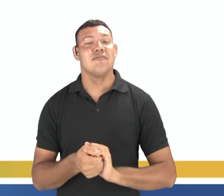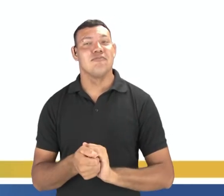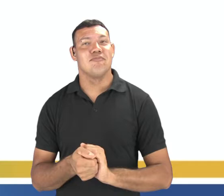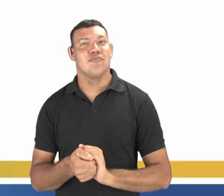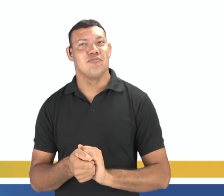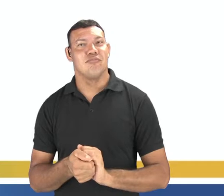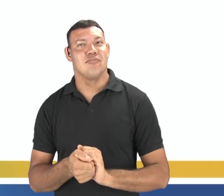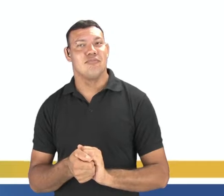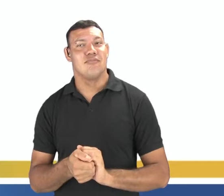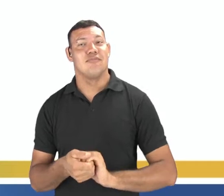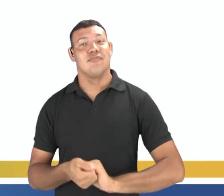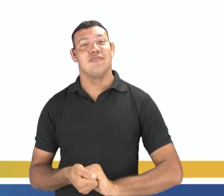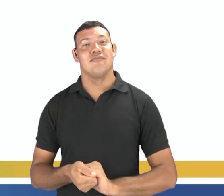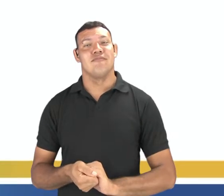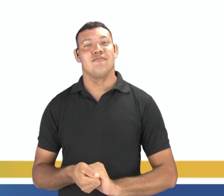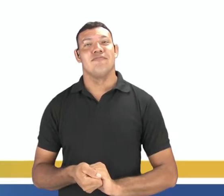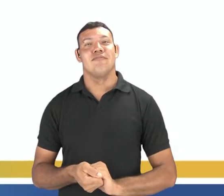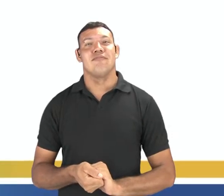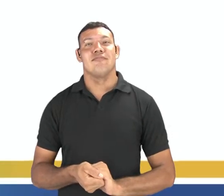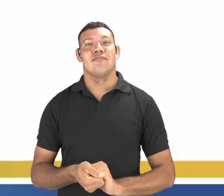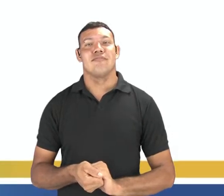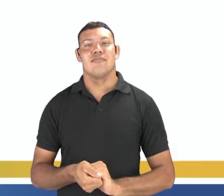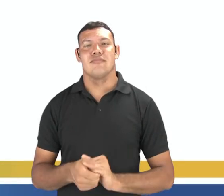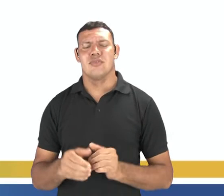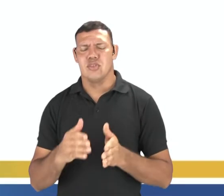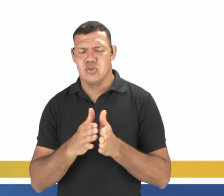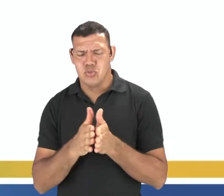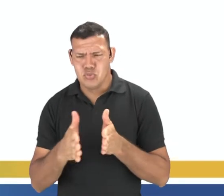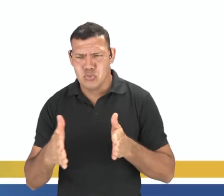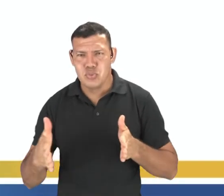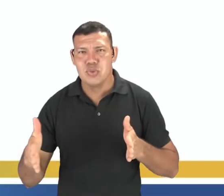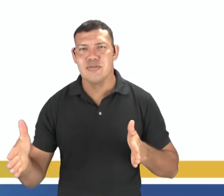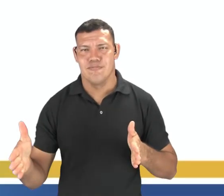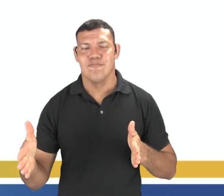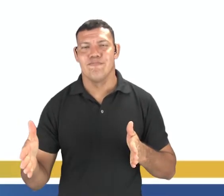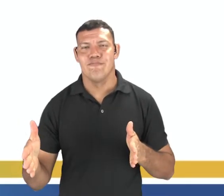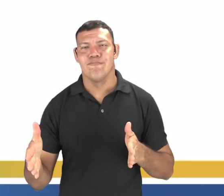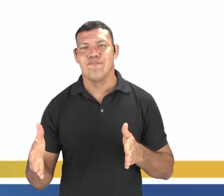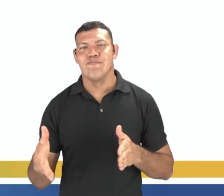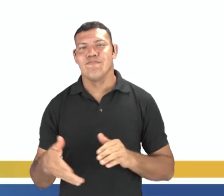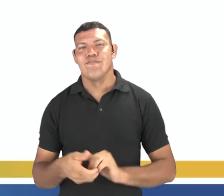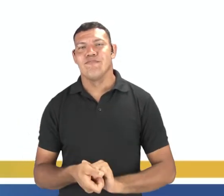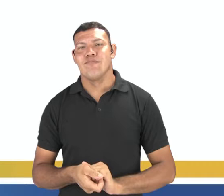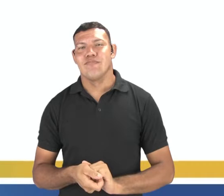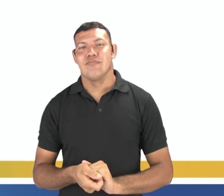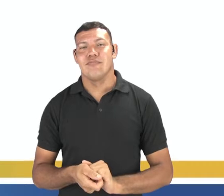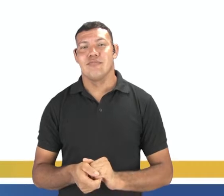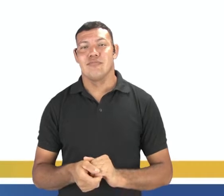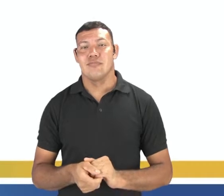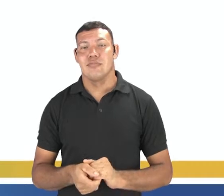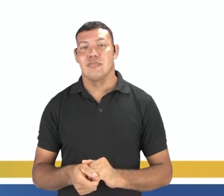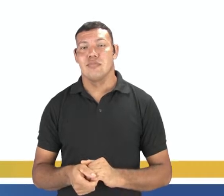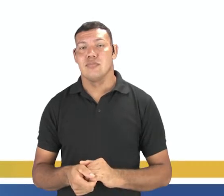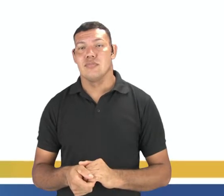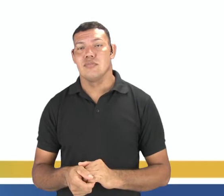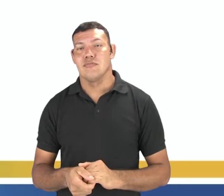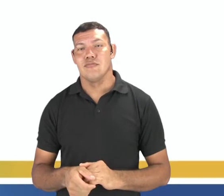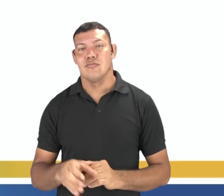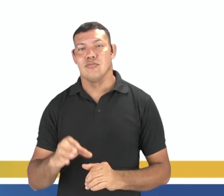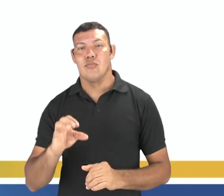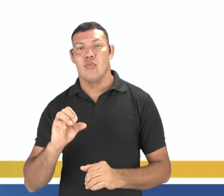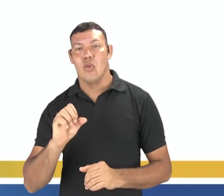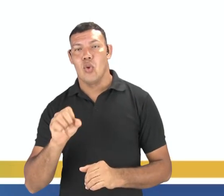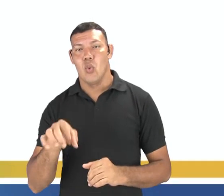monte púbico, ou monte de Vênus, e se estendem até o períneo, o espaço entre o ânus e a vulva, e